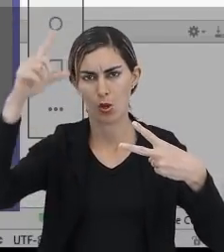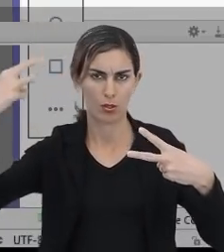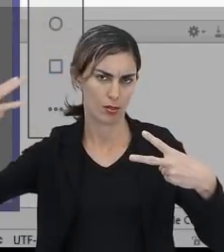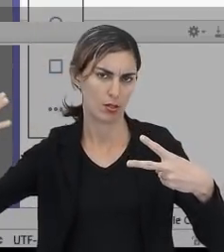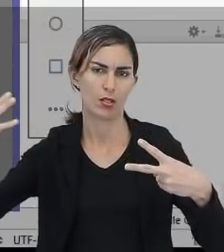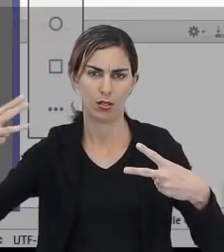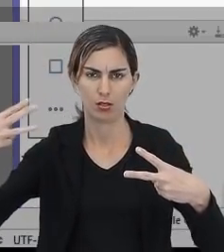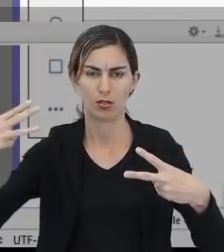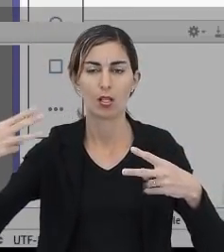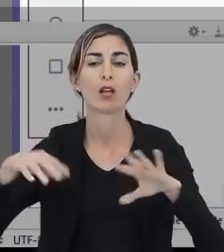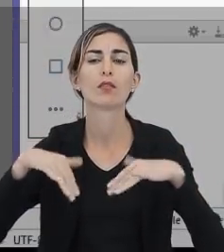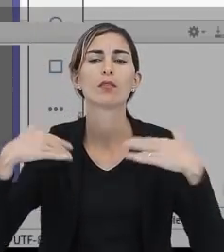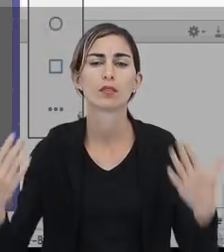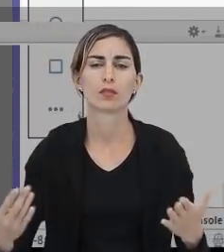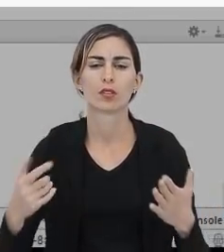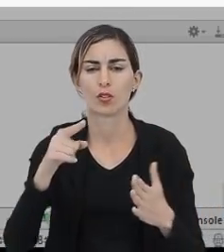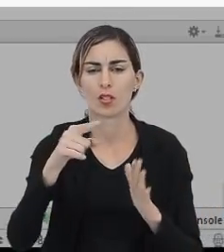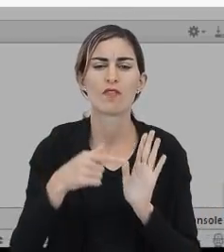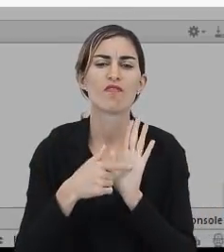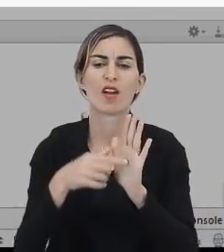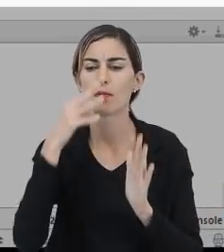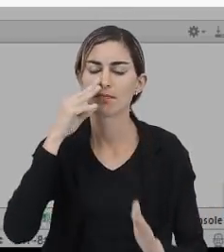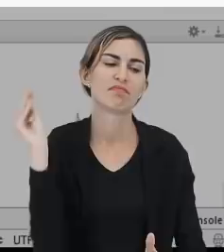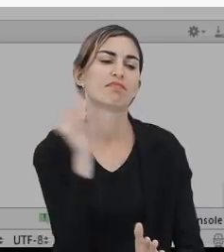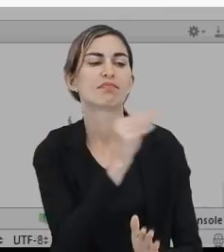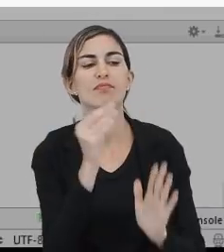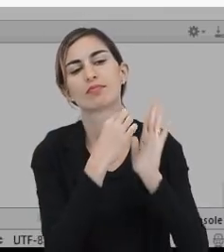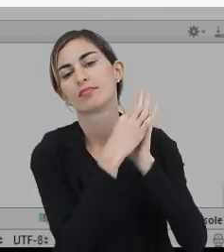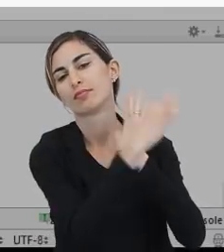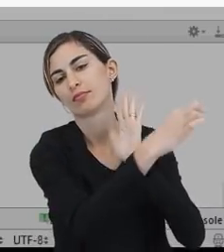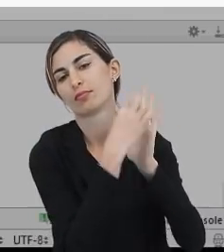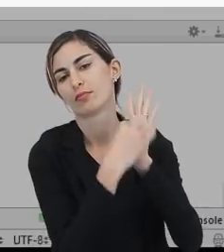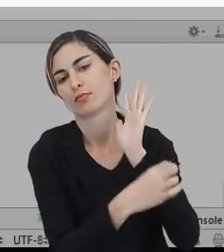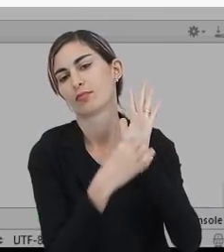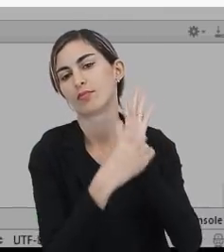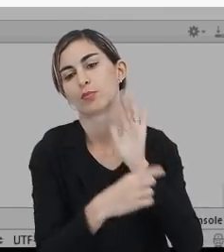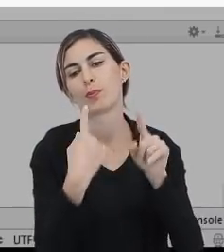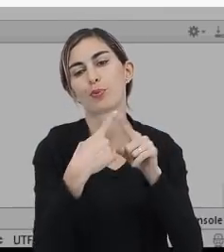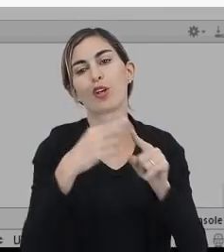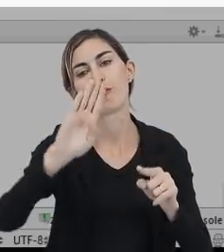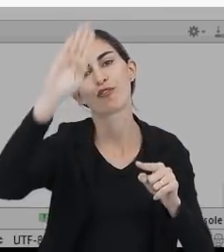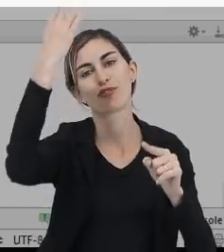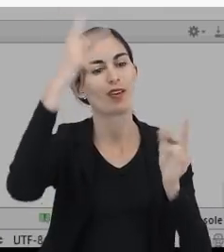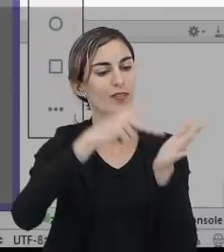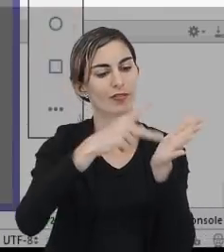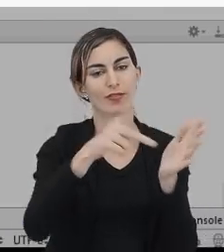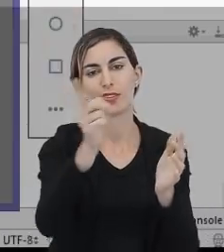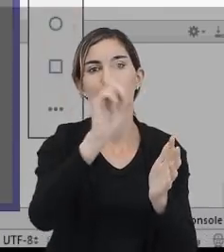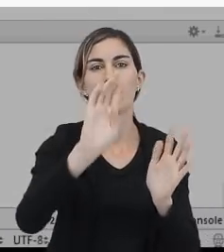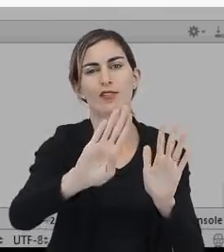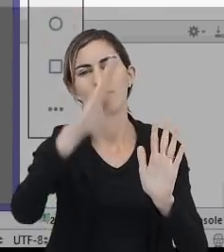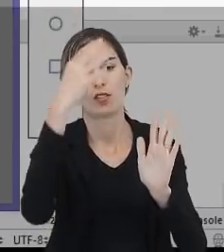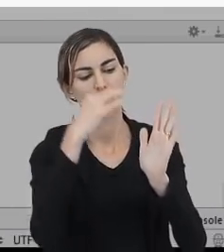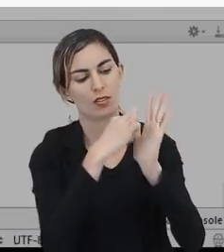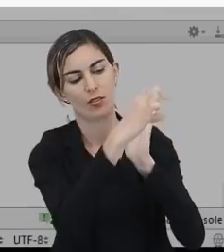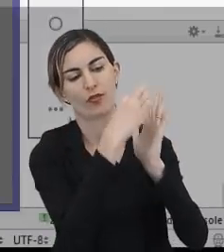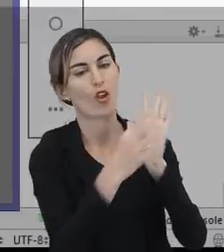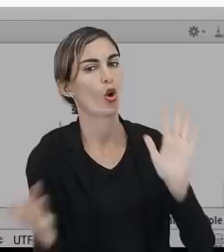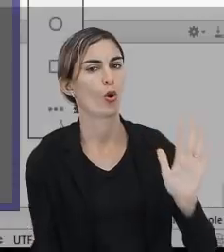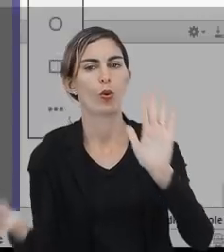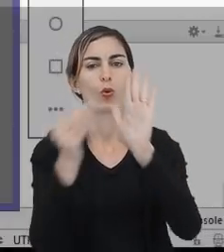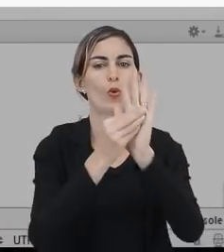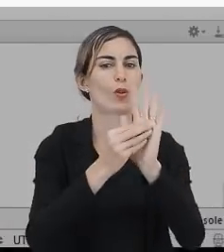maior do que 3... Então, ele vai ignorar essas linhas, porque vai ser falso, e então ele não